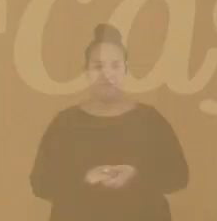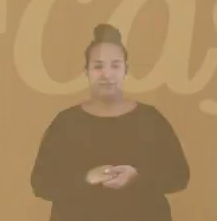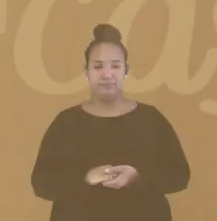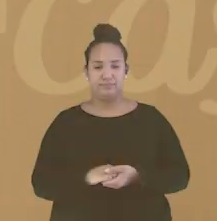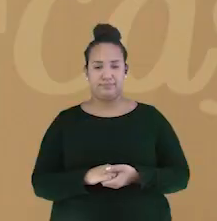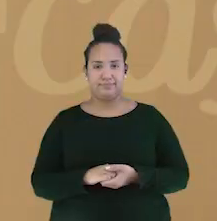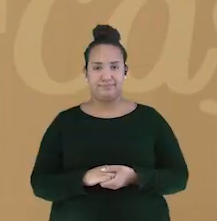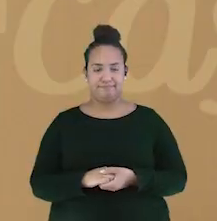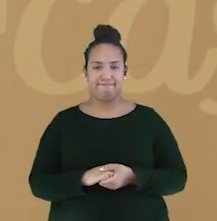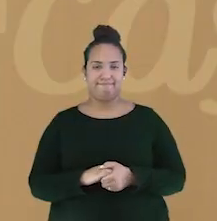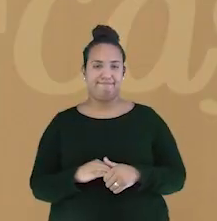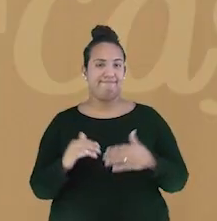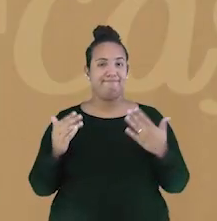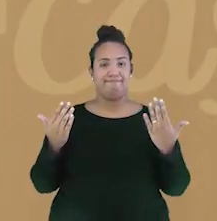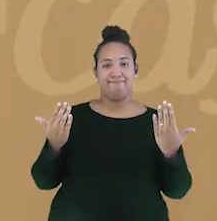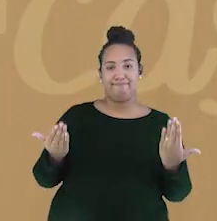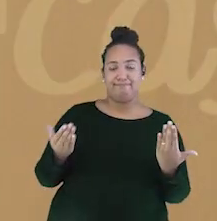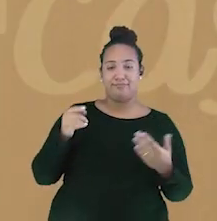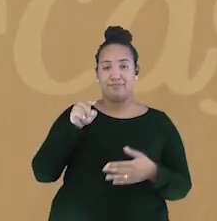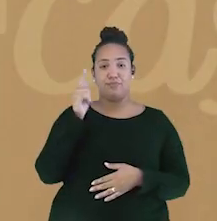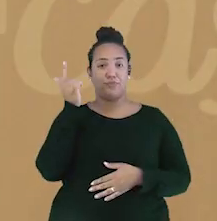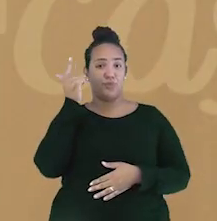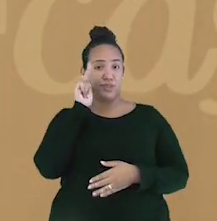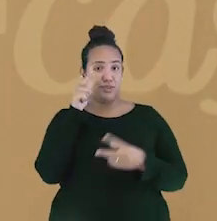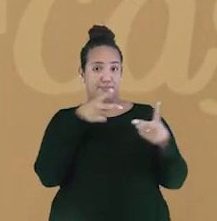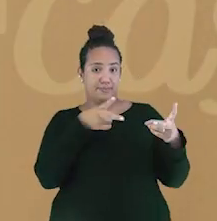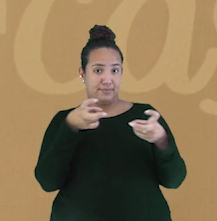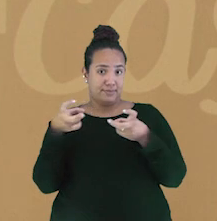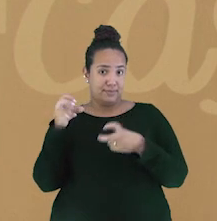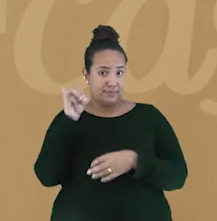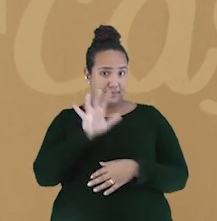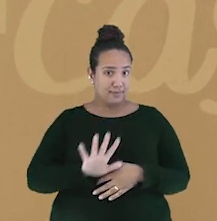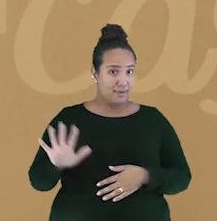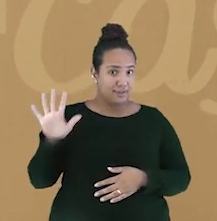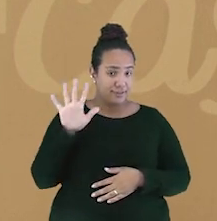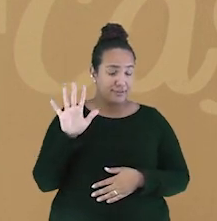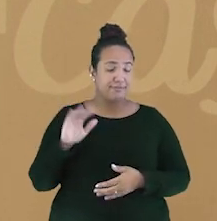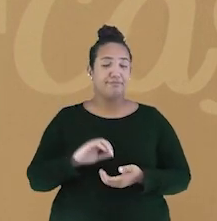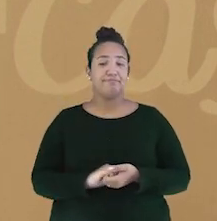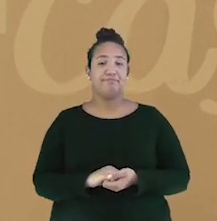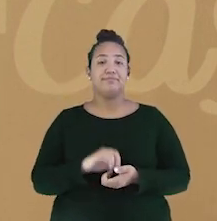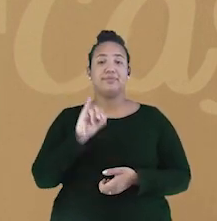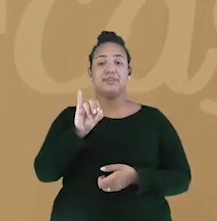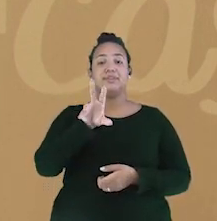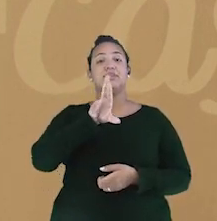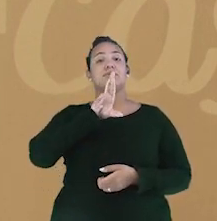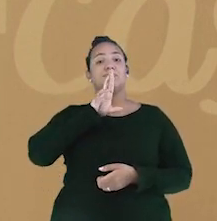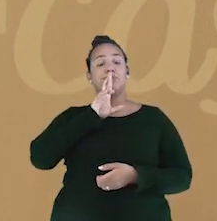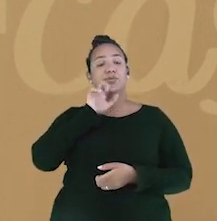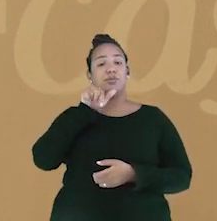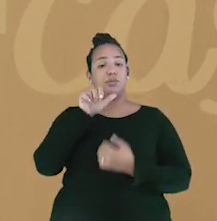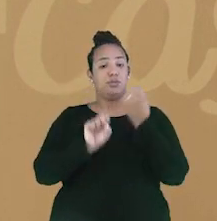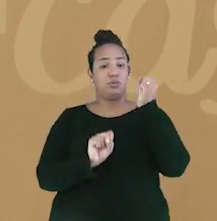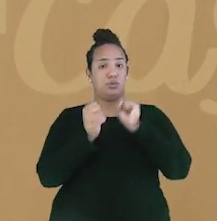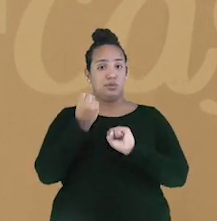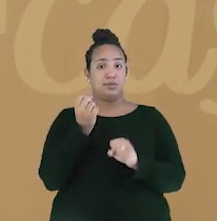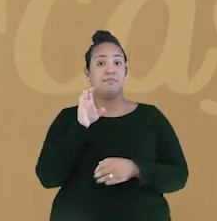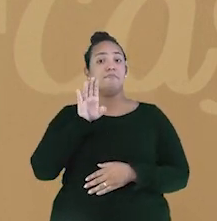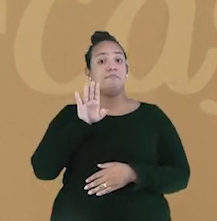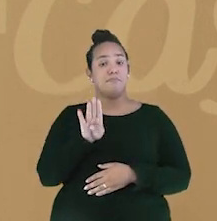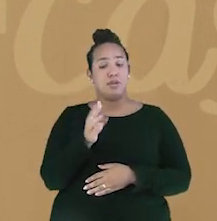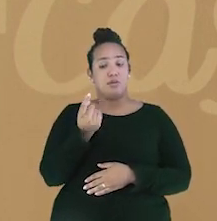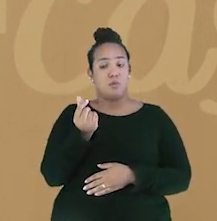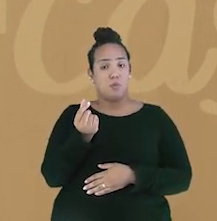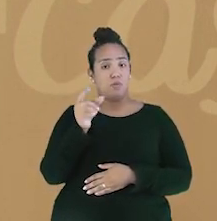e então conseguiu observar na tabela se você respondeu que a indústria B tem o menor preço